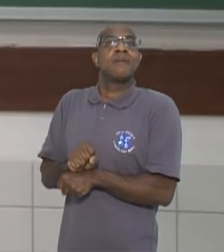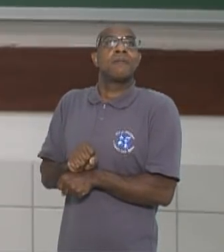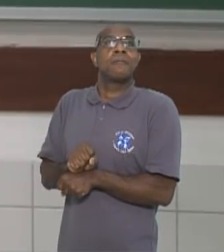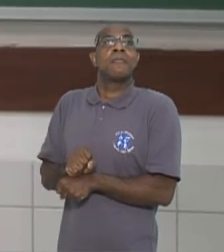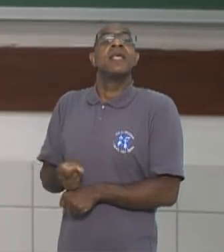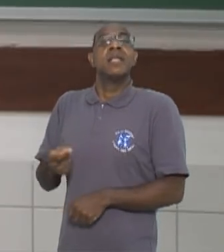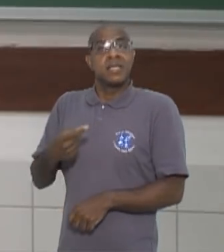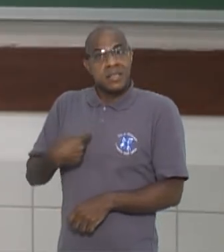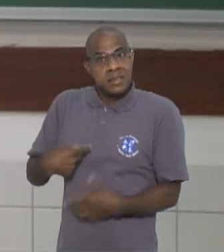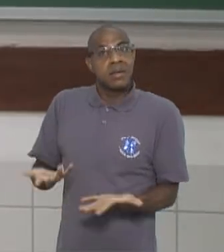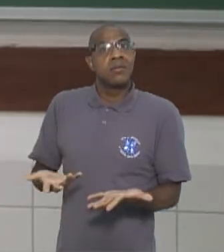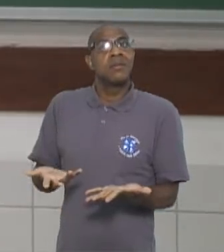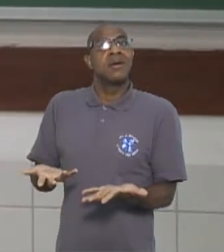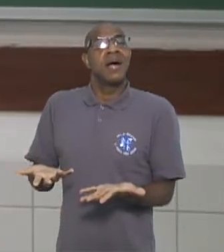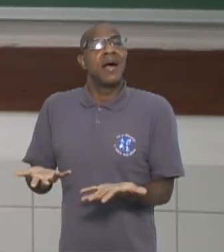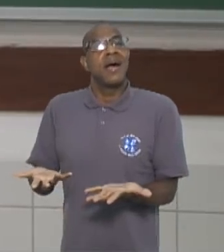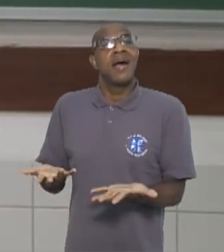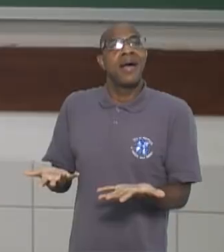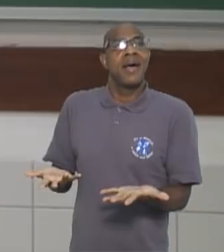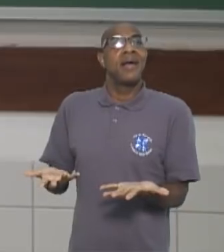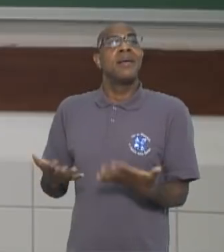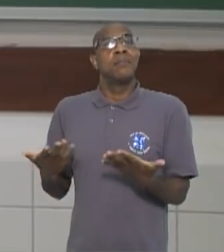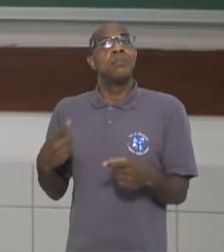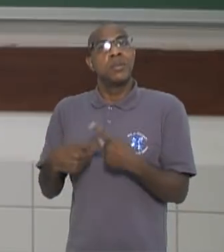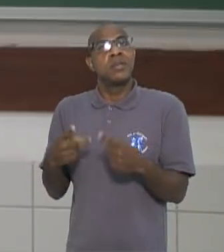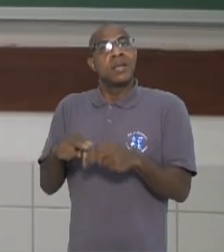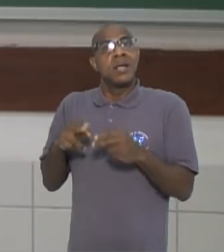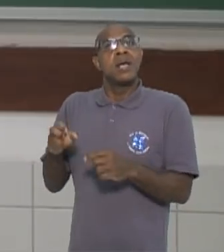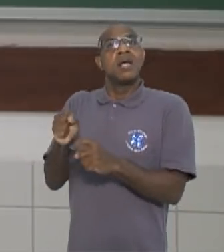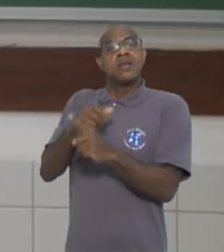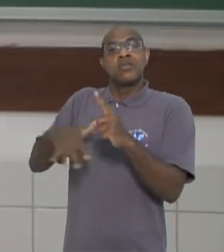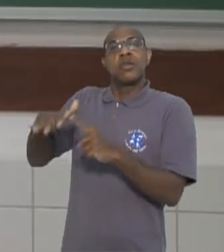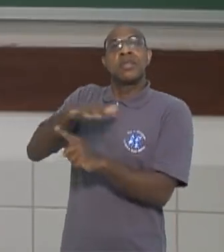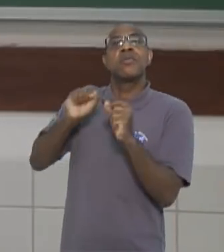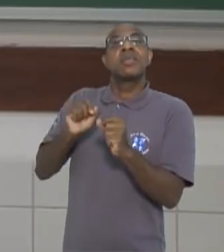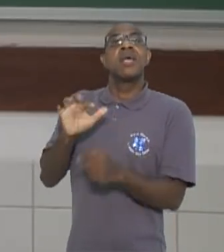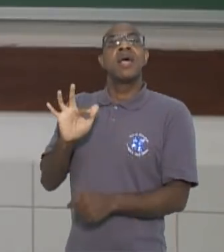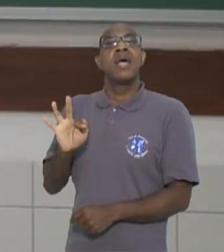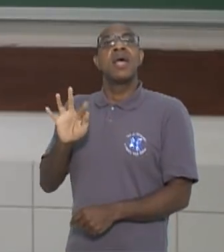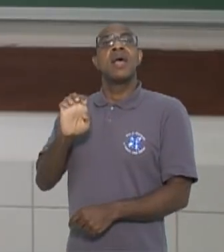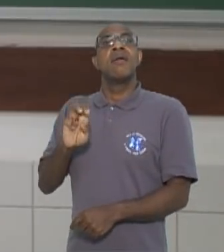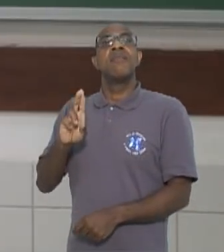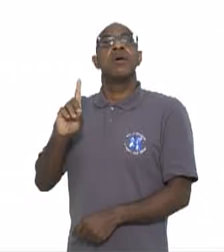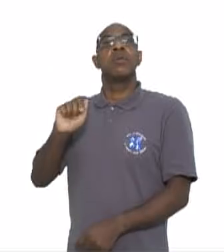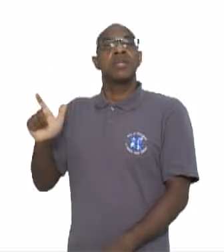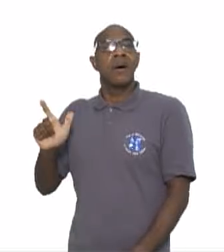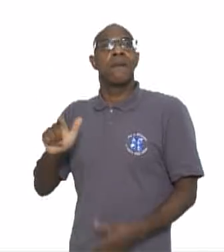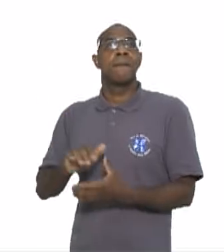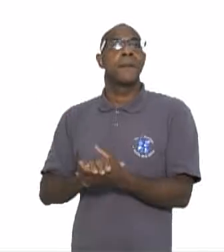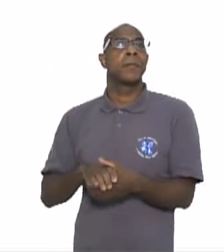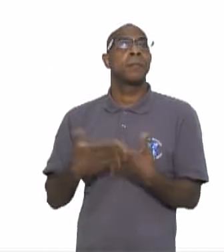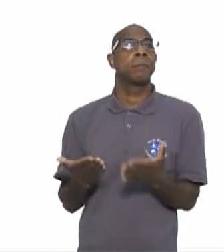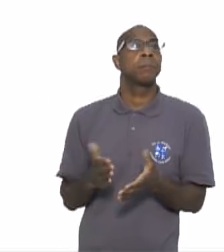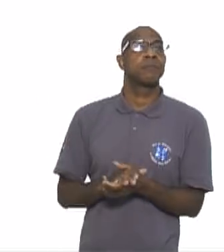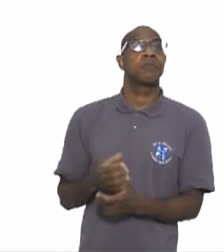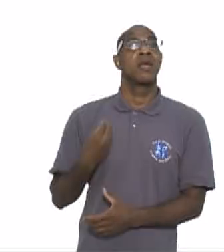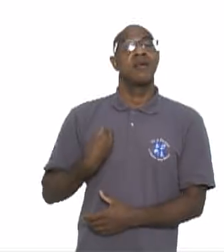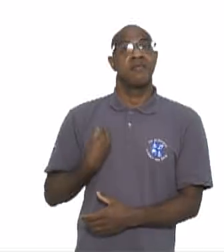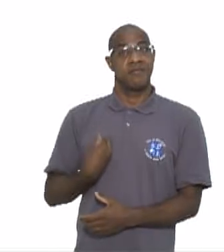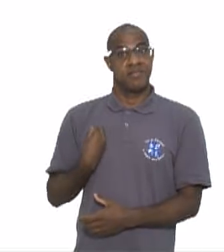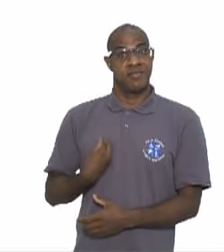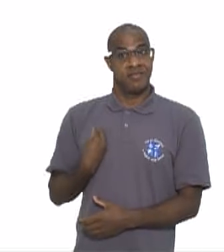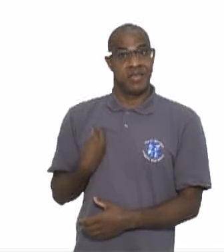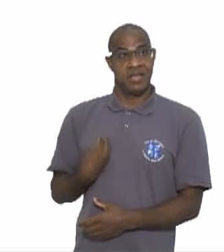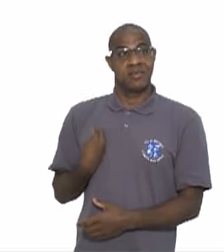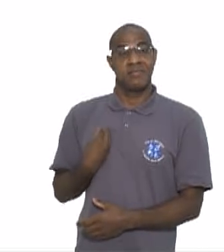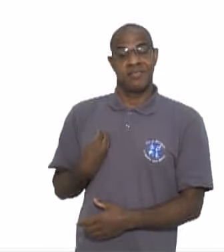gente está gestando aí a chamada sociedade feudal. Vivendo no feudo num sistema de